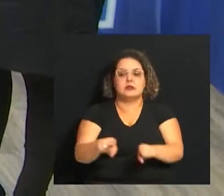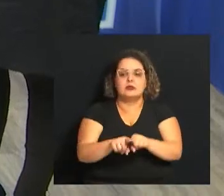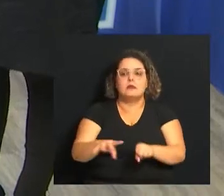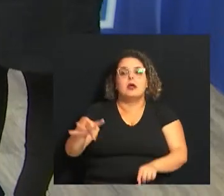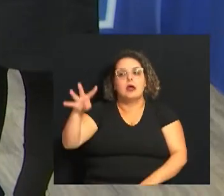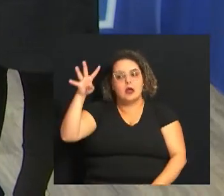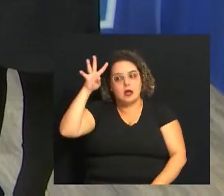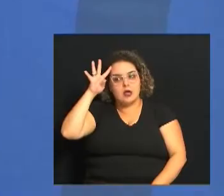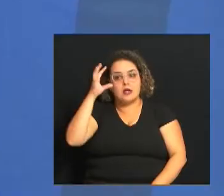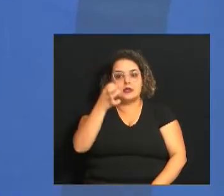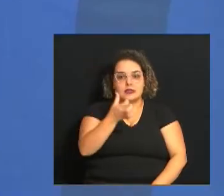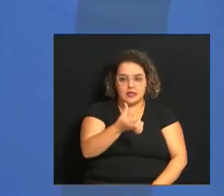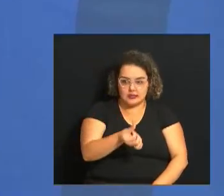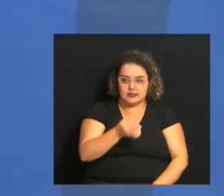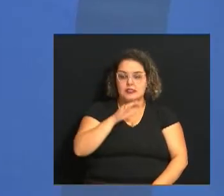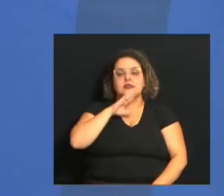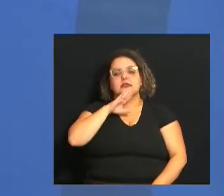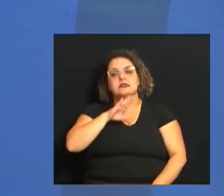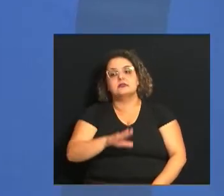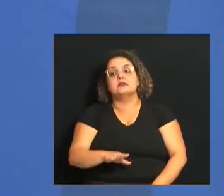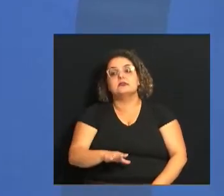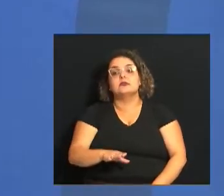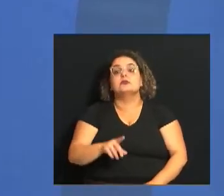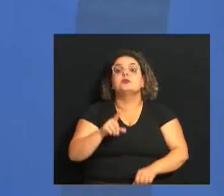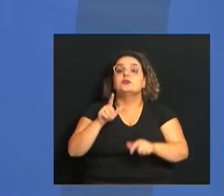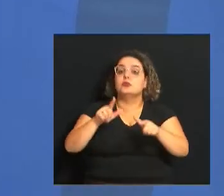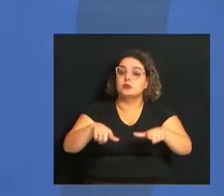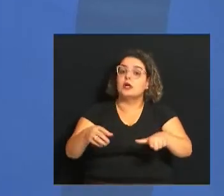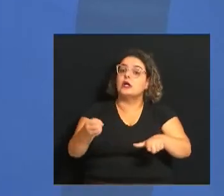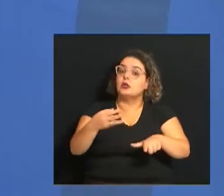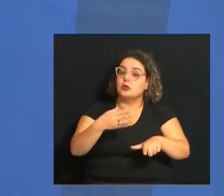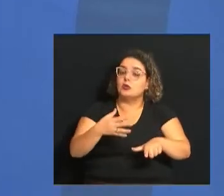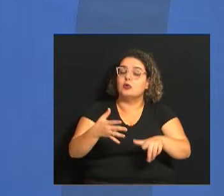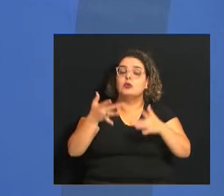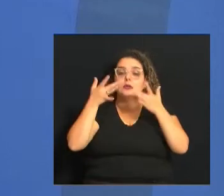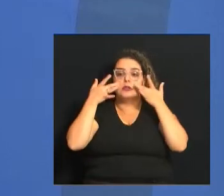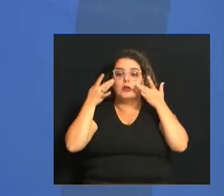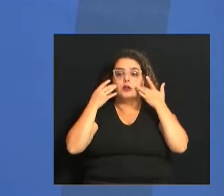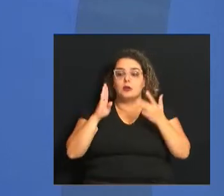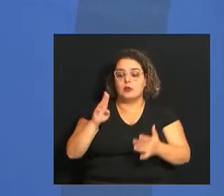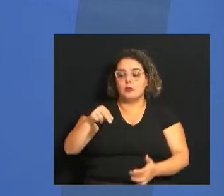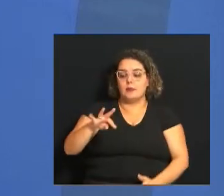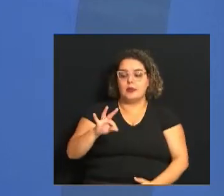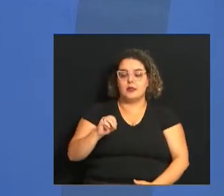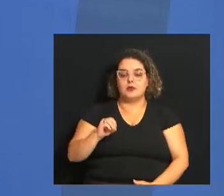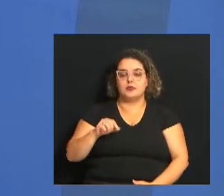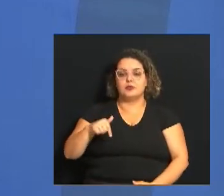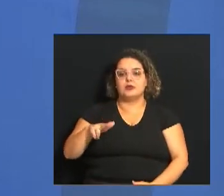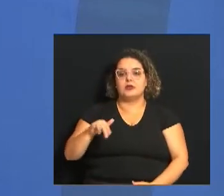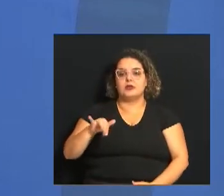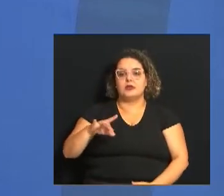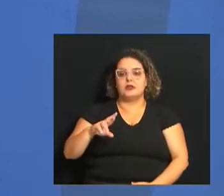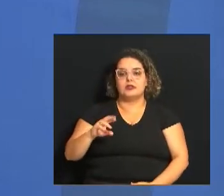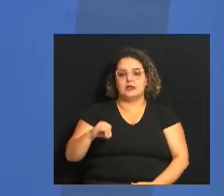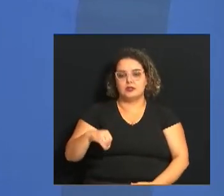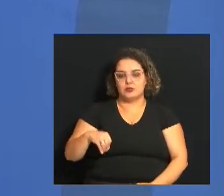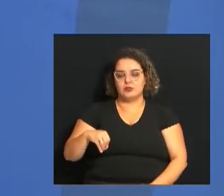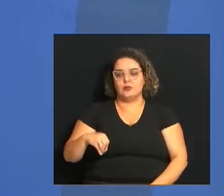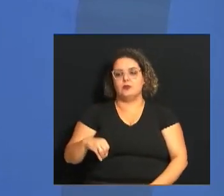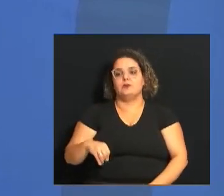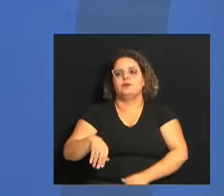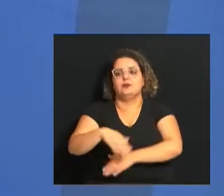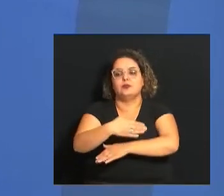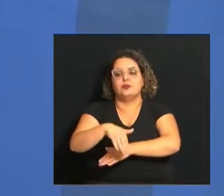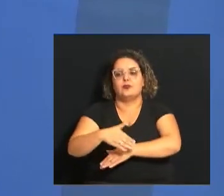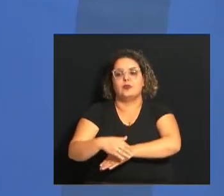6 horas da tarde, só que em novo local, no Teatro Bento Quirino, que fica na Rua Lusitana, 1505, bem no